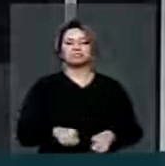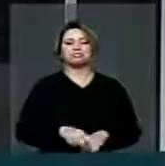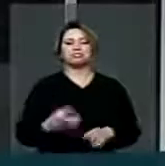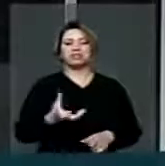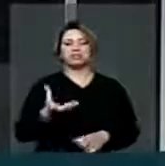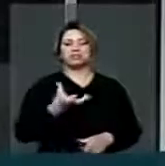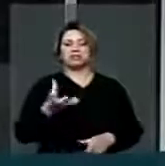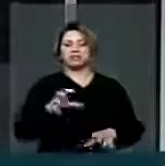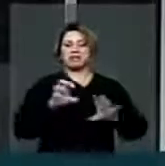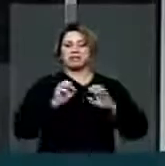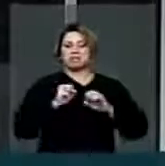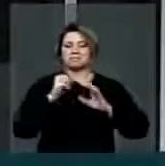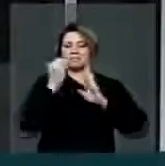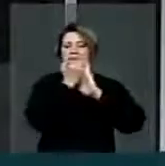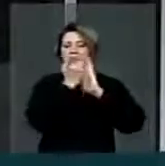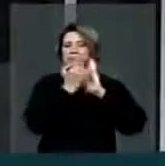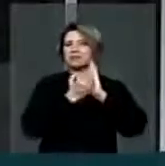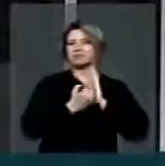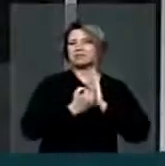se apropriarem desta pauta,